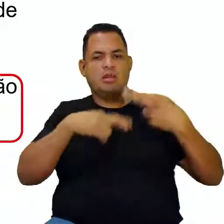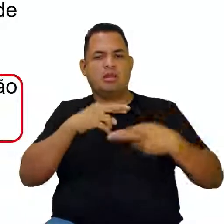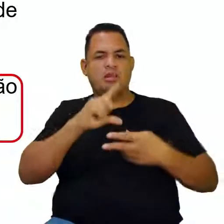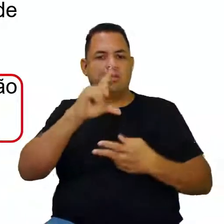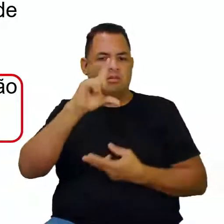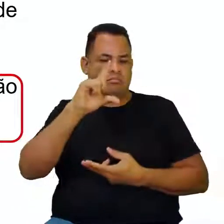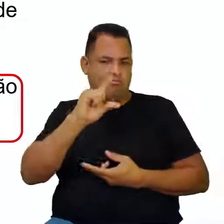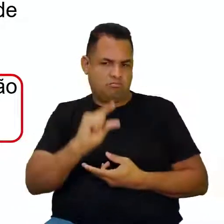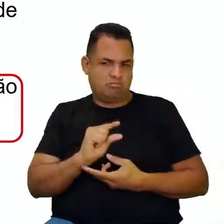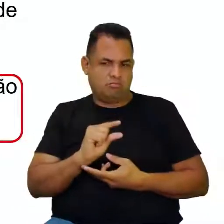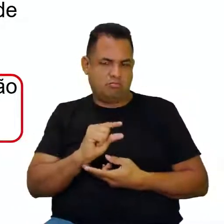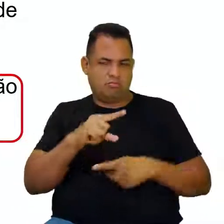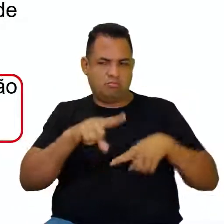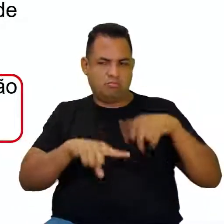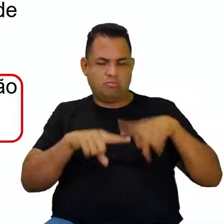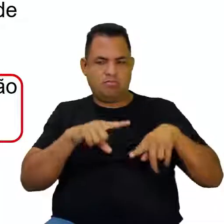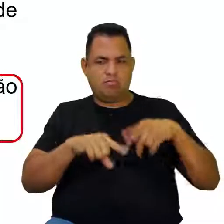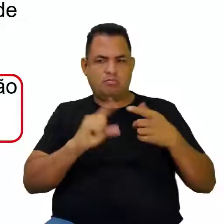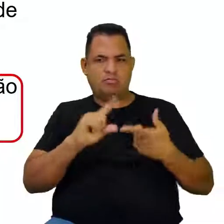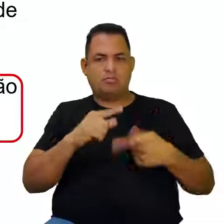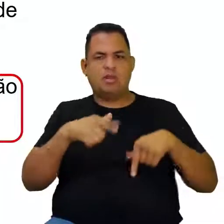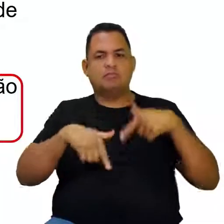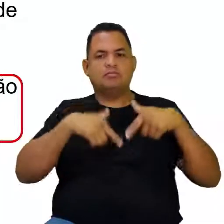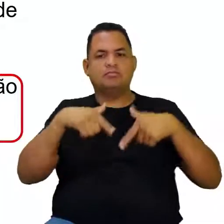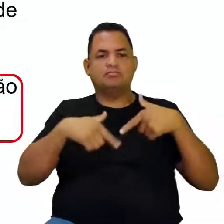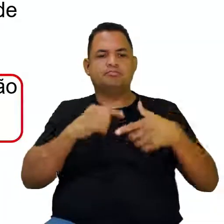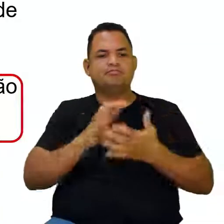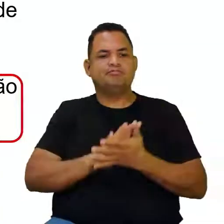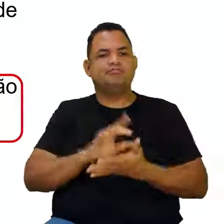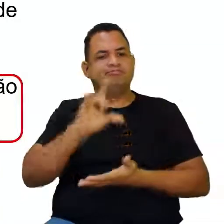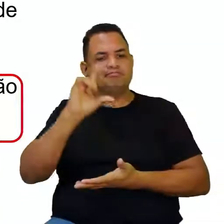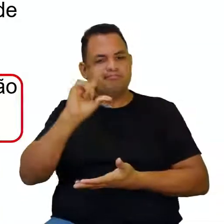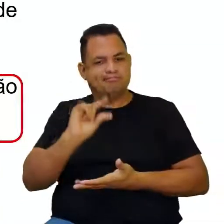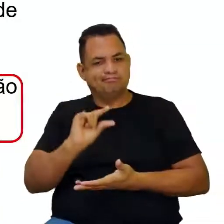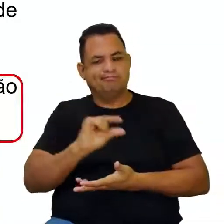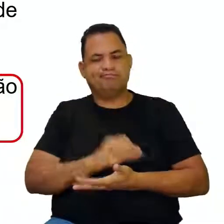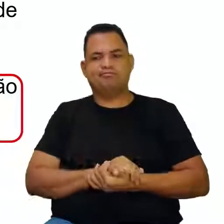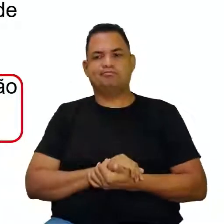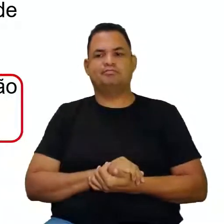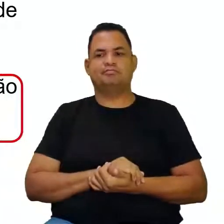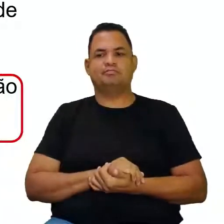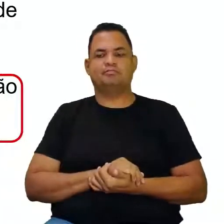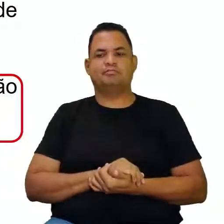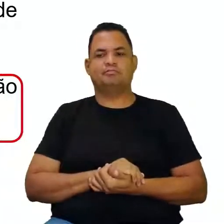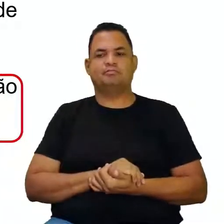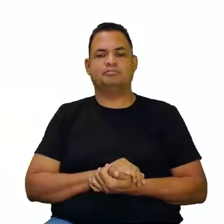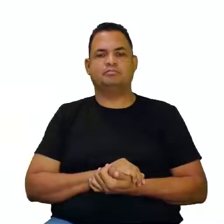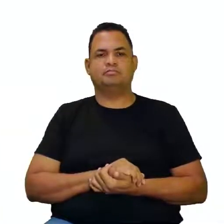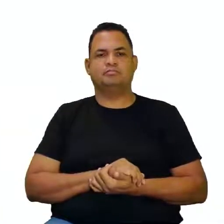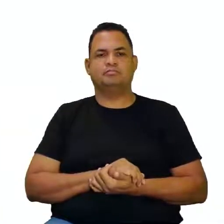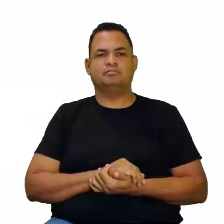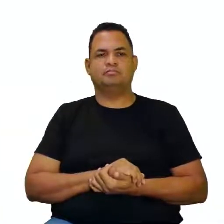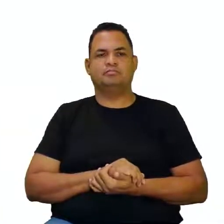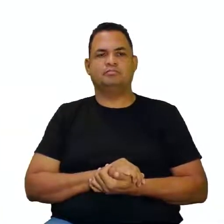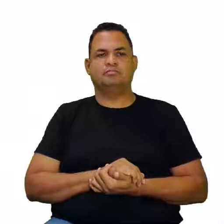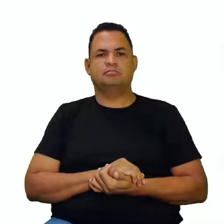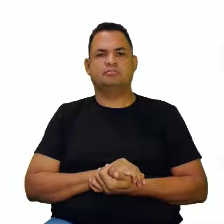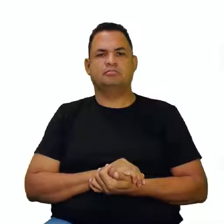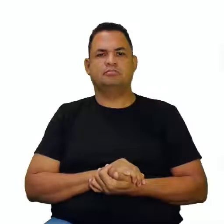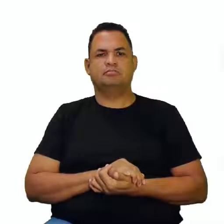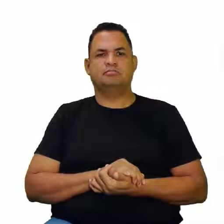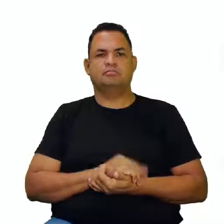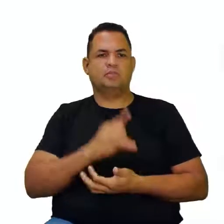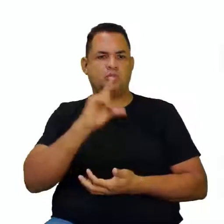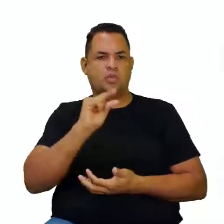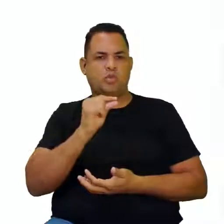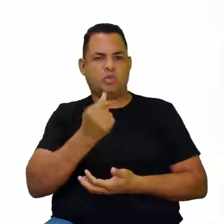custo dessa matéria-prima para a produção das embalagens ele vai ser reduzido, tá? Então,